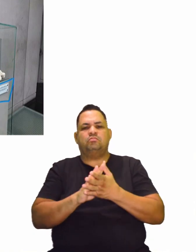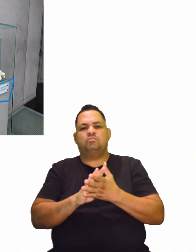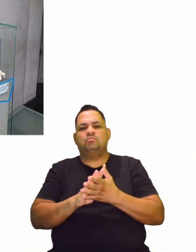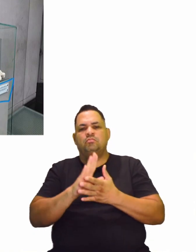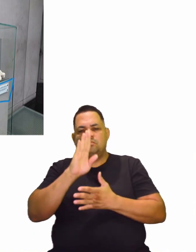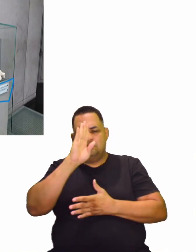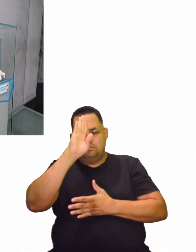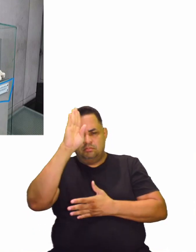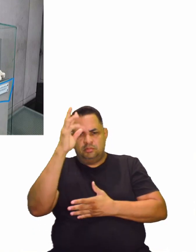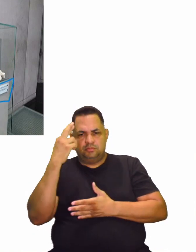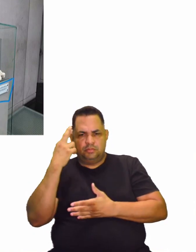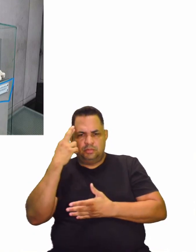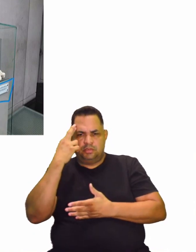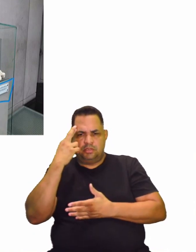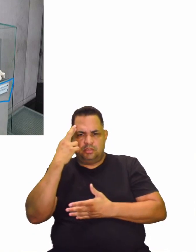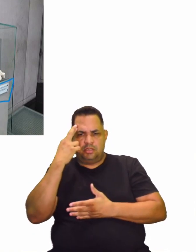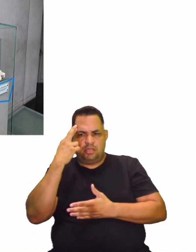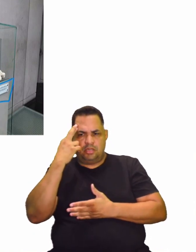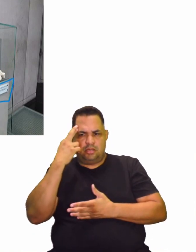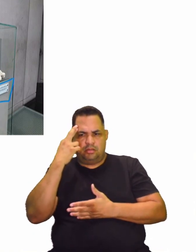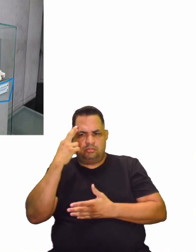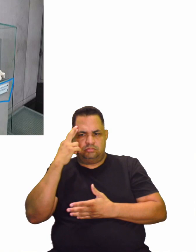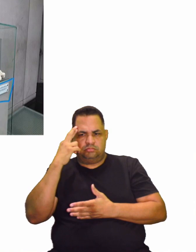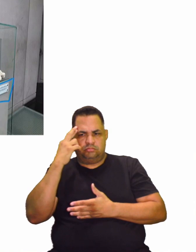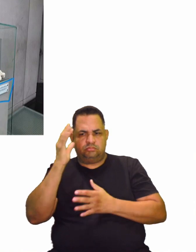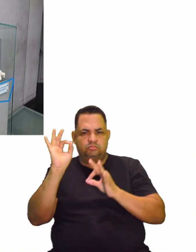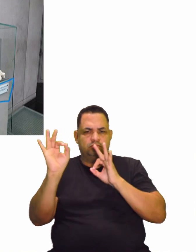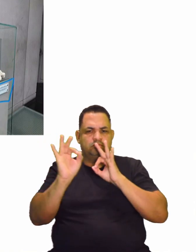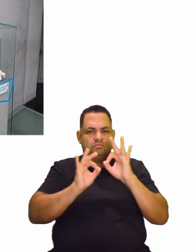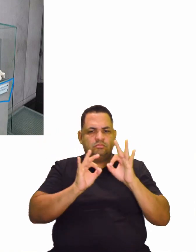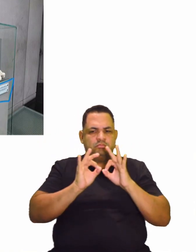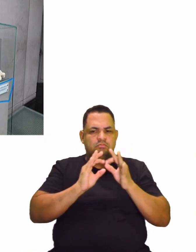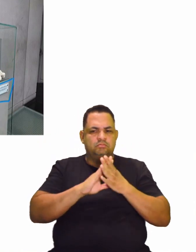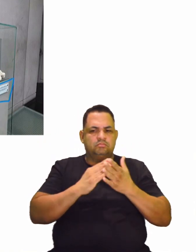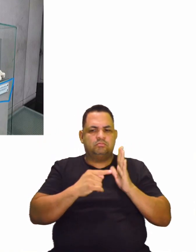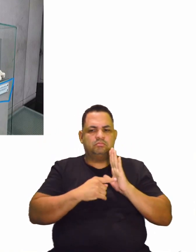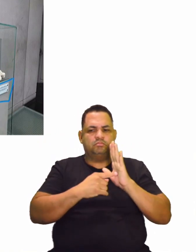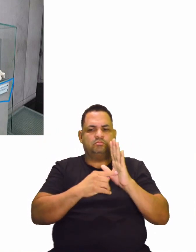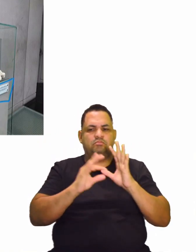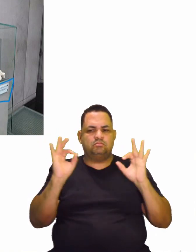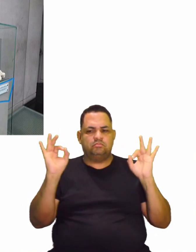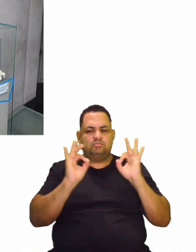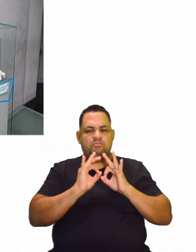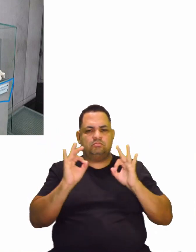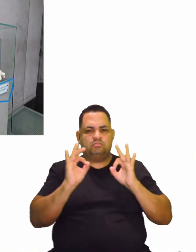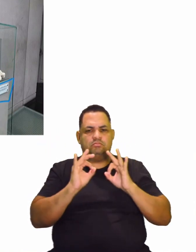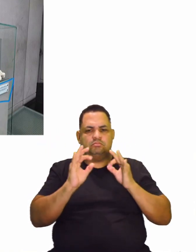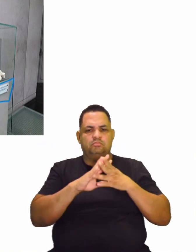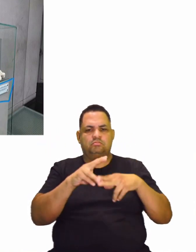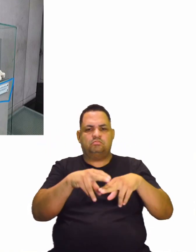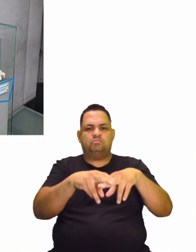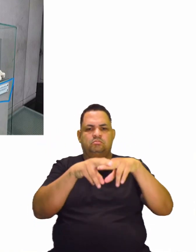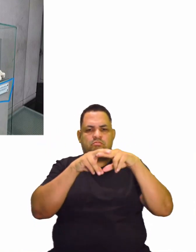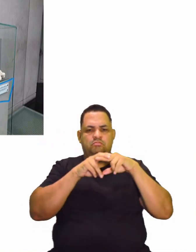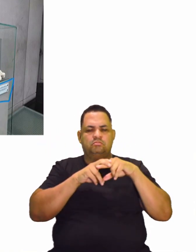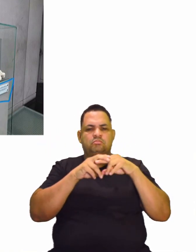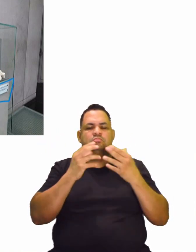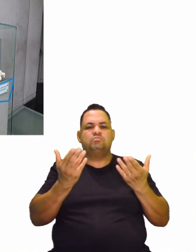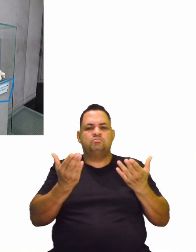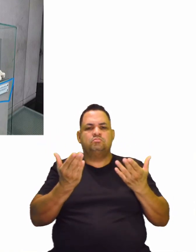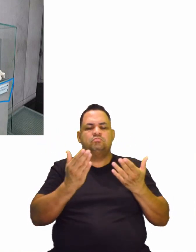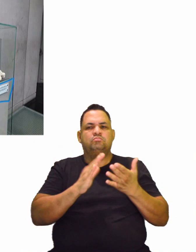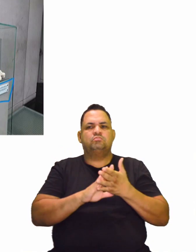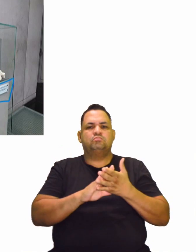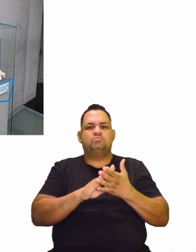esculpia as imagens humanas, priorizando a perfeição. Então, por isso que eles dedicaram a arte, né,